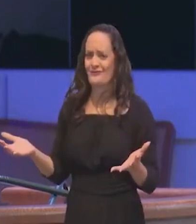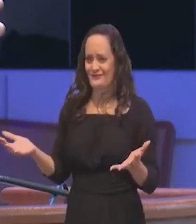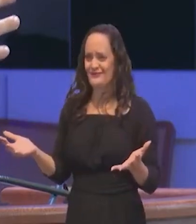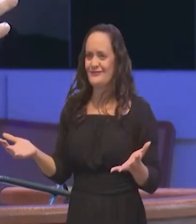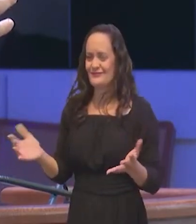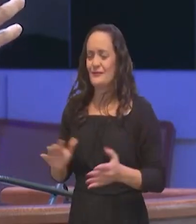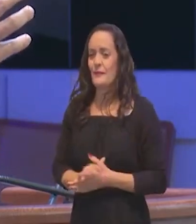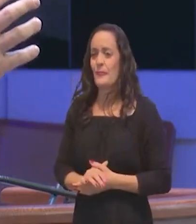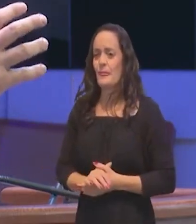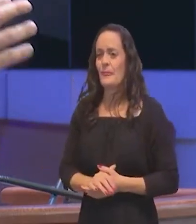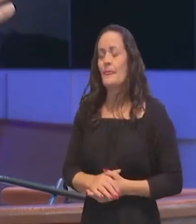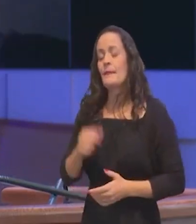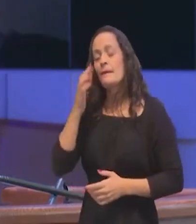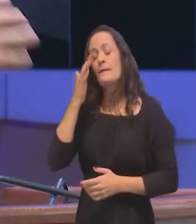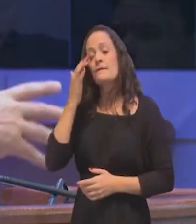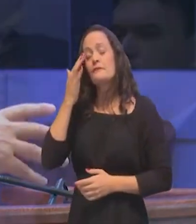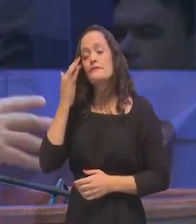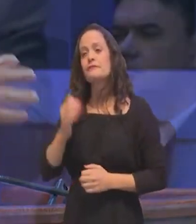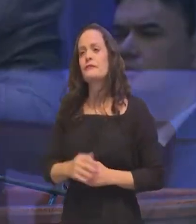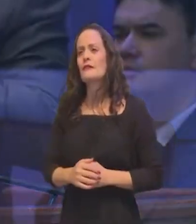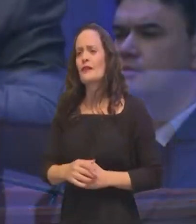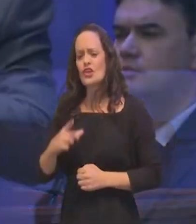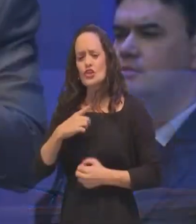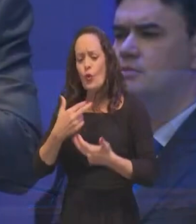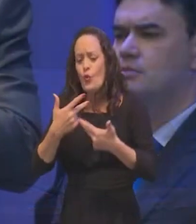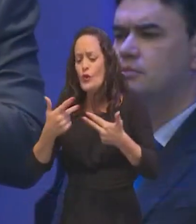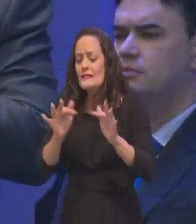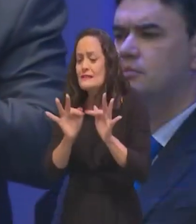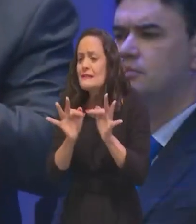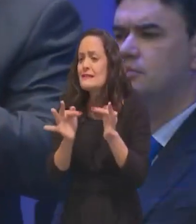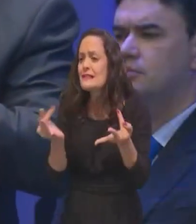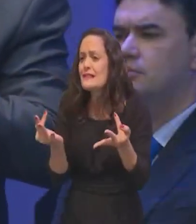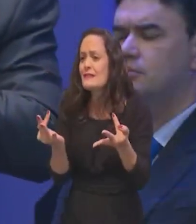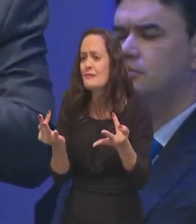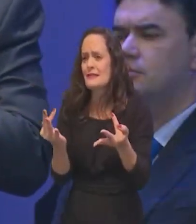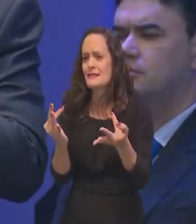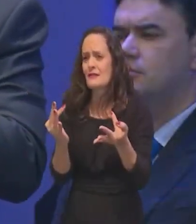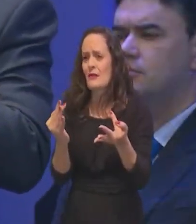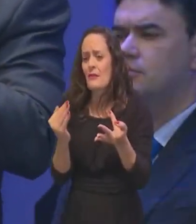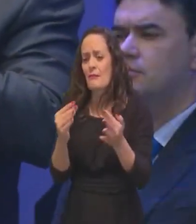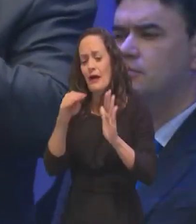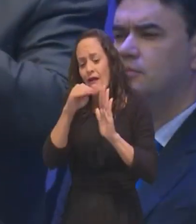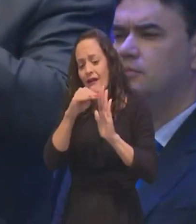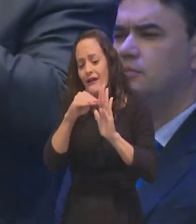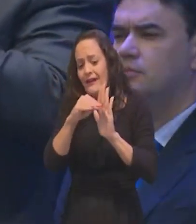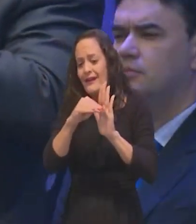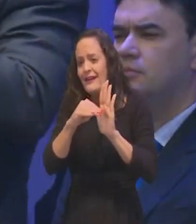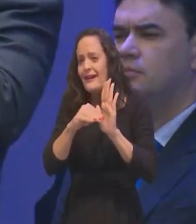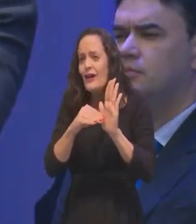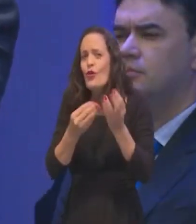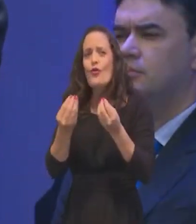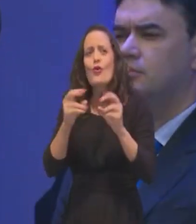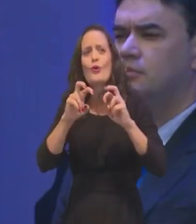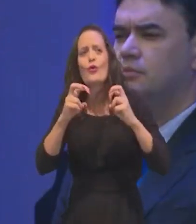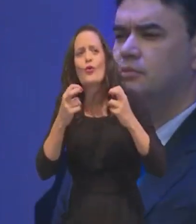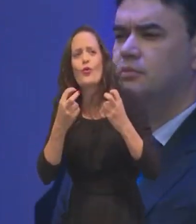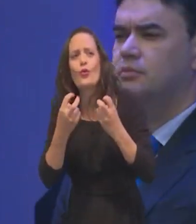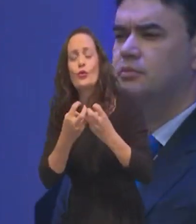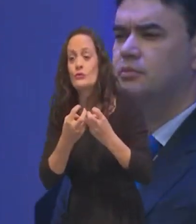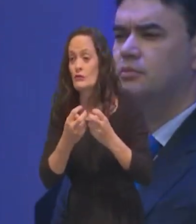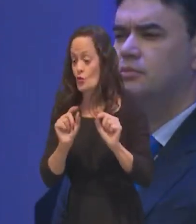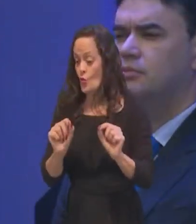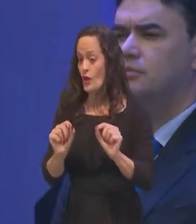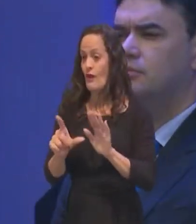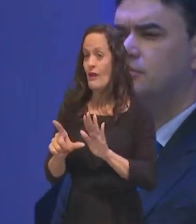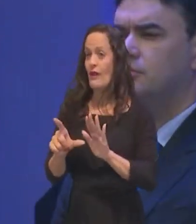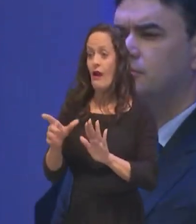alguns ingredientes eram tão simples, tão básicos nesta construção litúrgica, em que eles não tinham conhecimento que